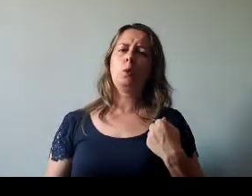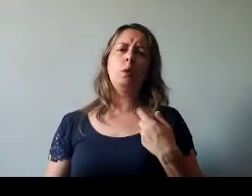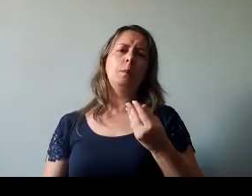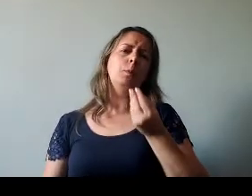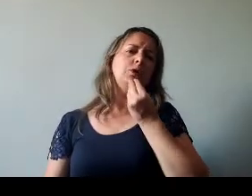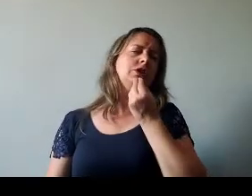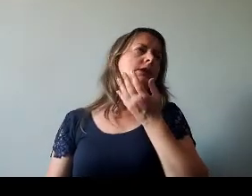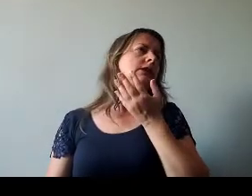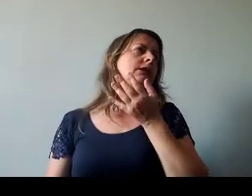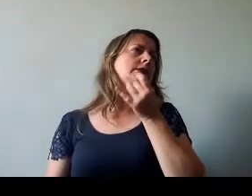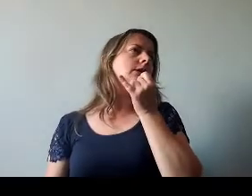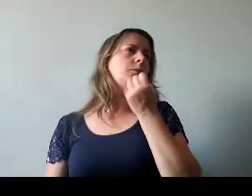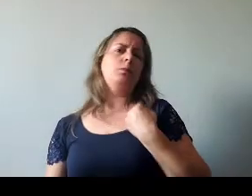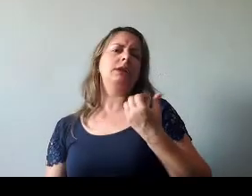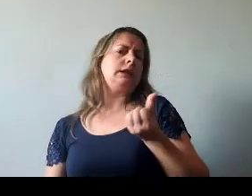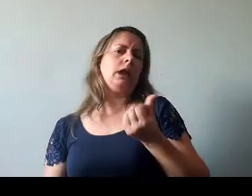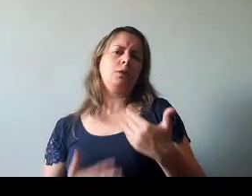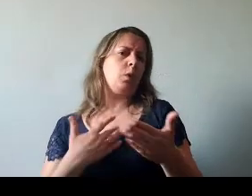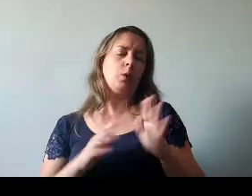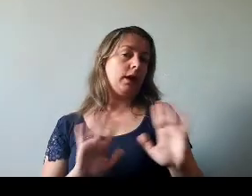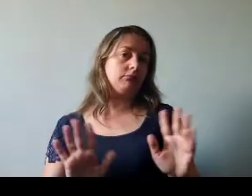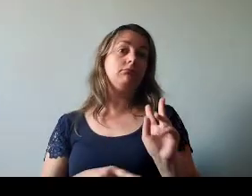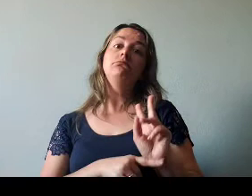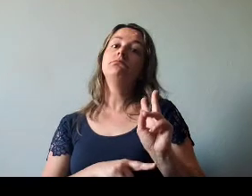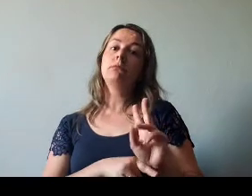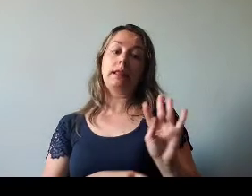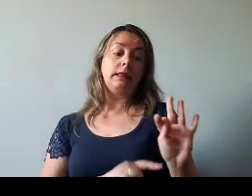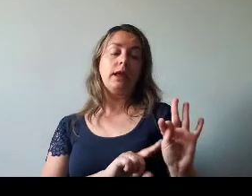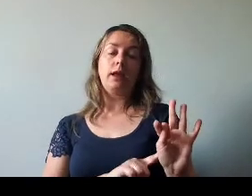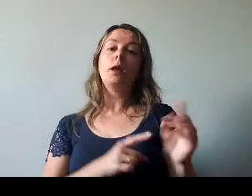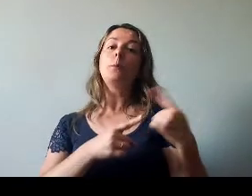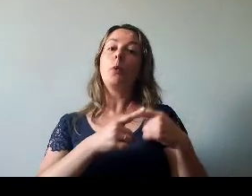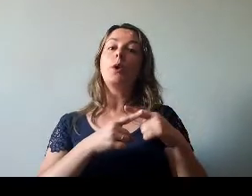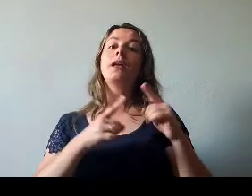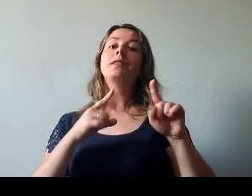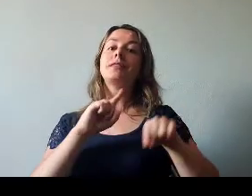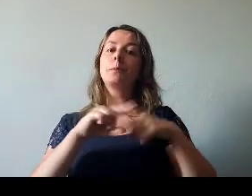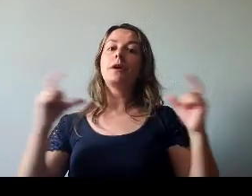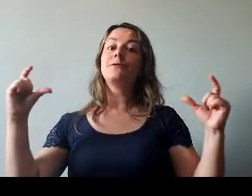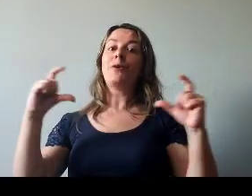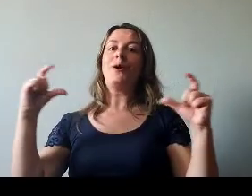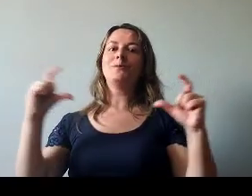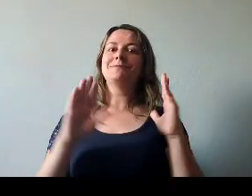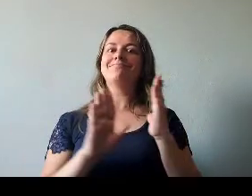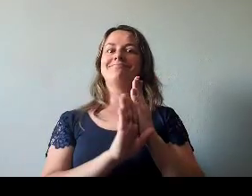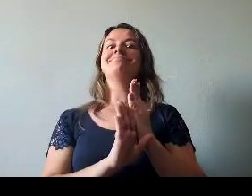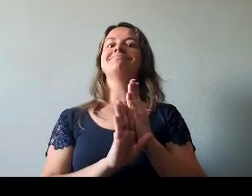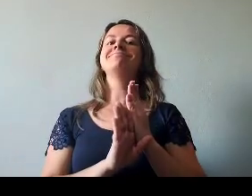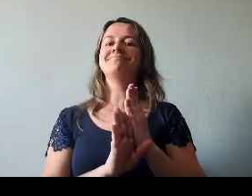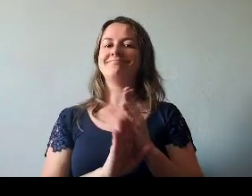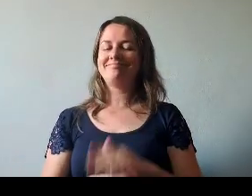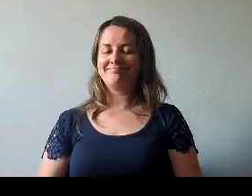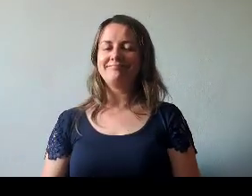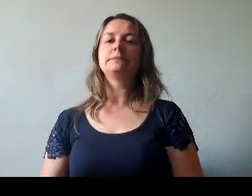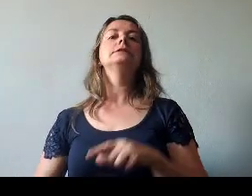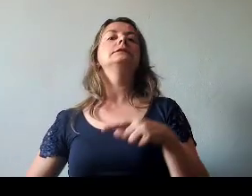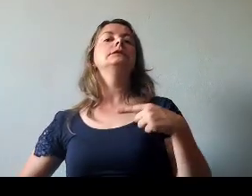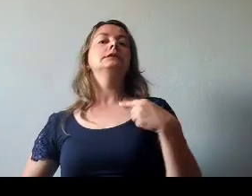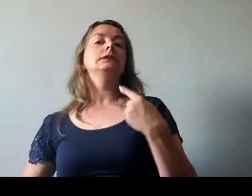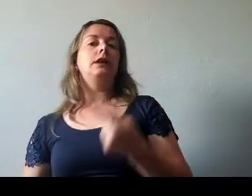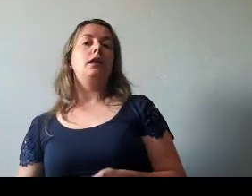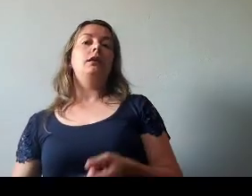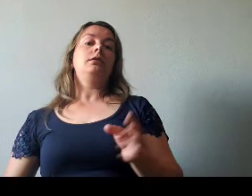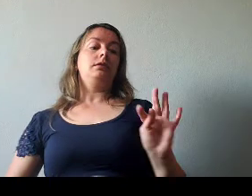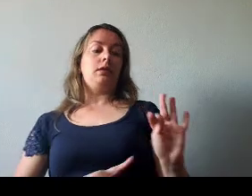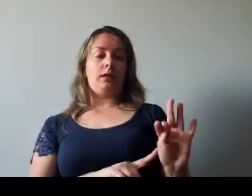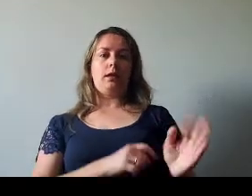valor. Mas eu vou deixar o t aqui para aparecer uma formulinha para a gente usar. Então, t é a base,